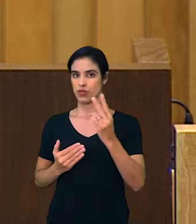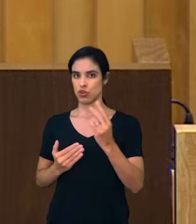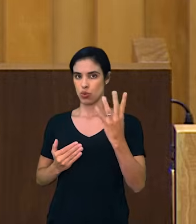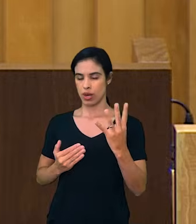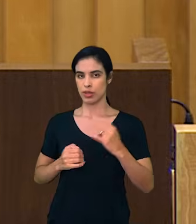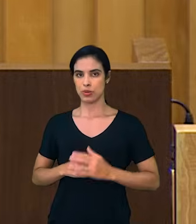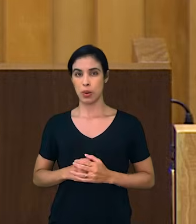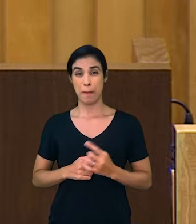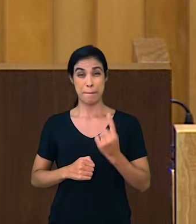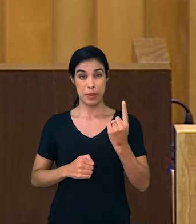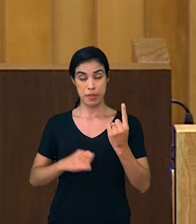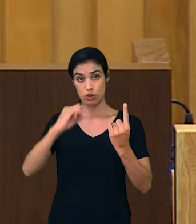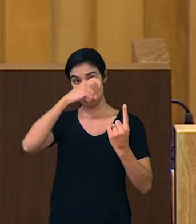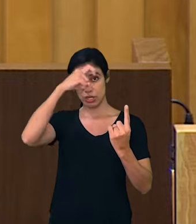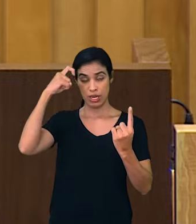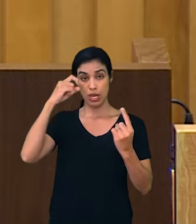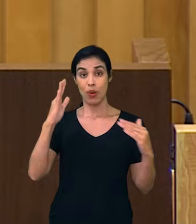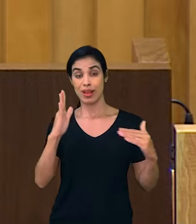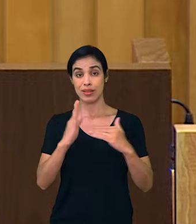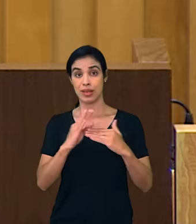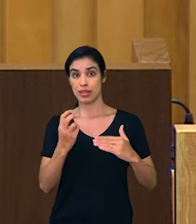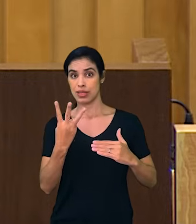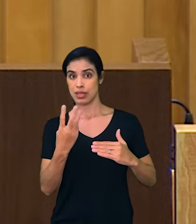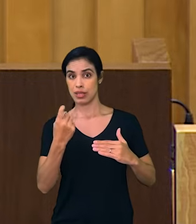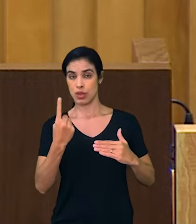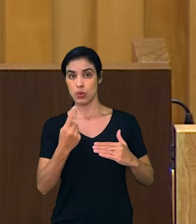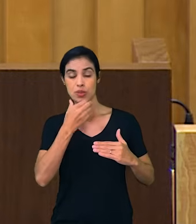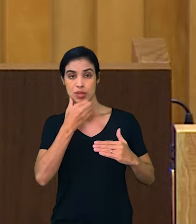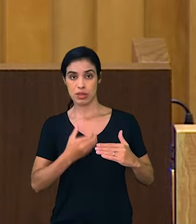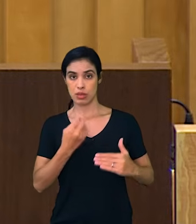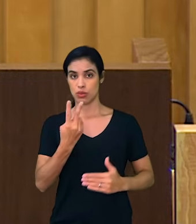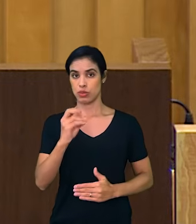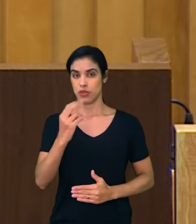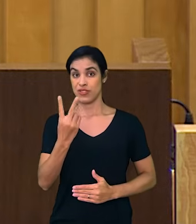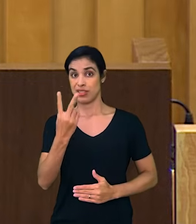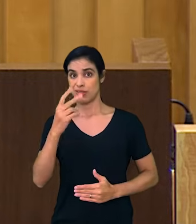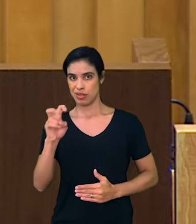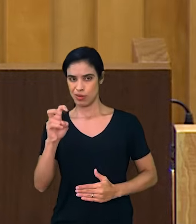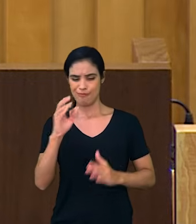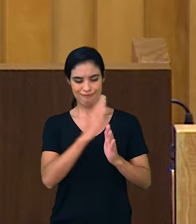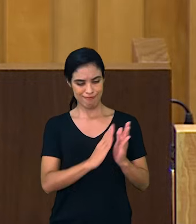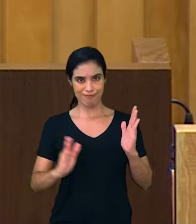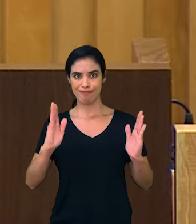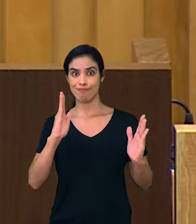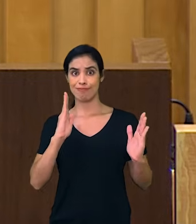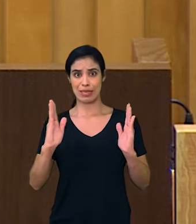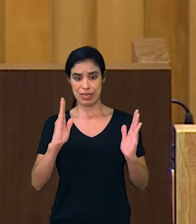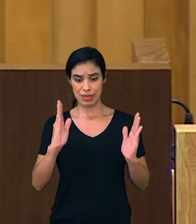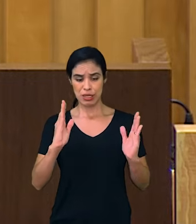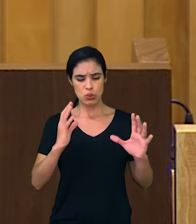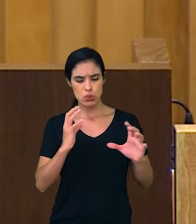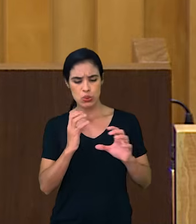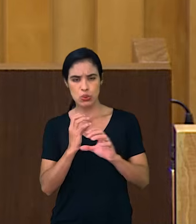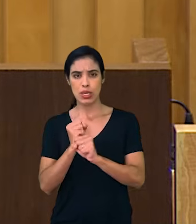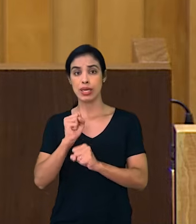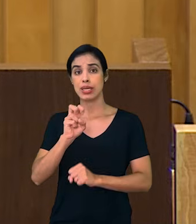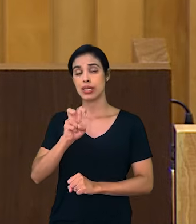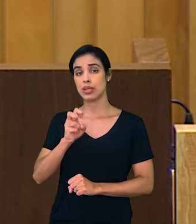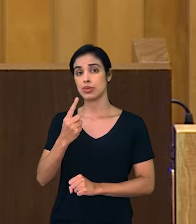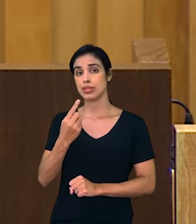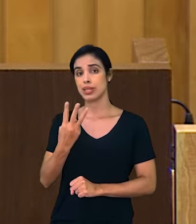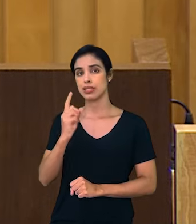2024. De 1º de janeiro a 31 de dezembro de 2025, o TST recebeu